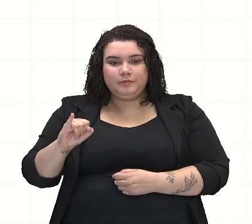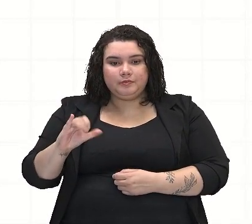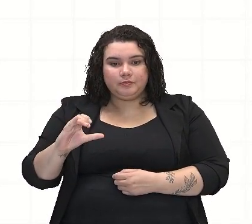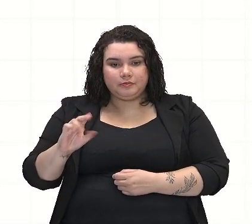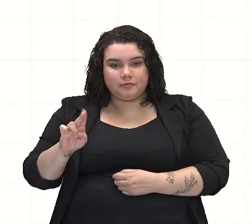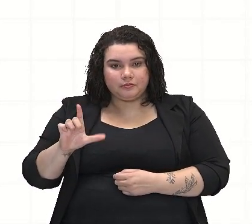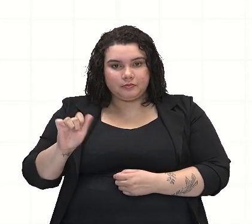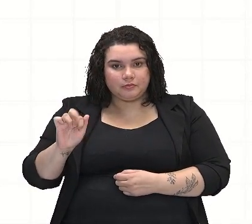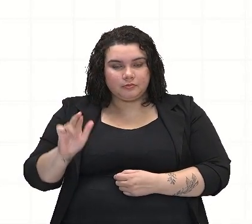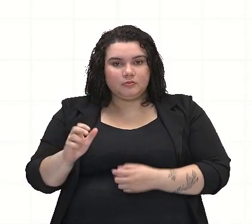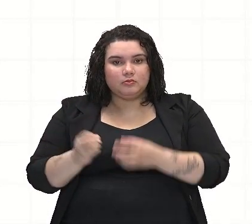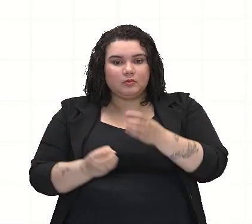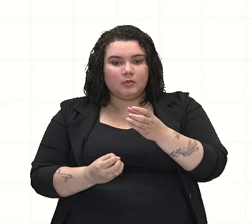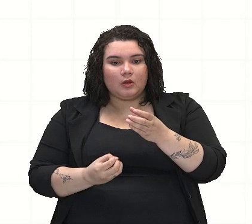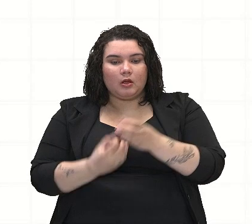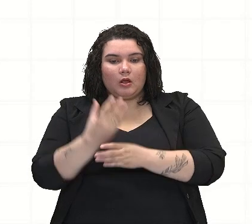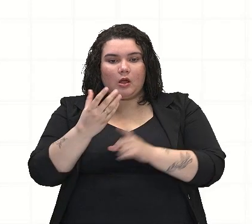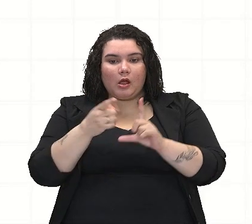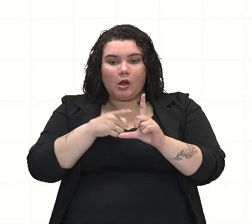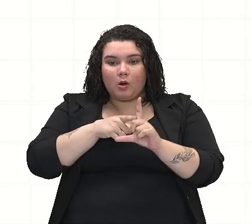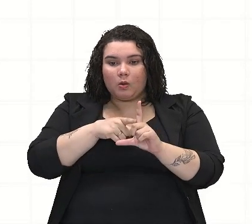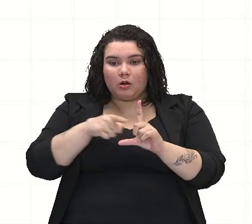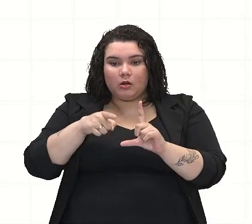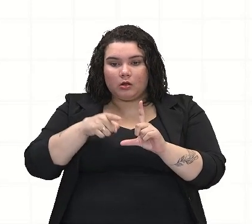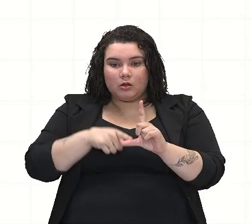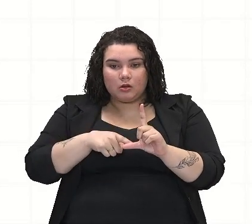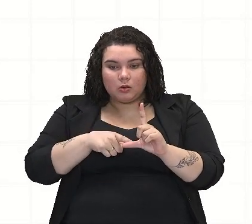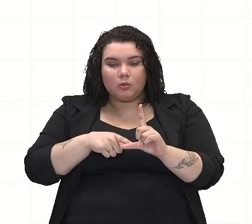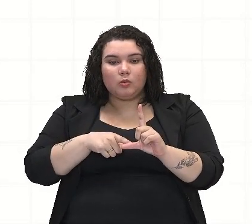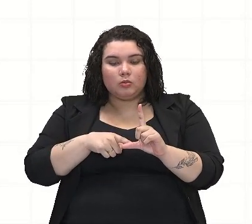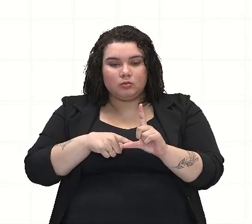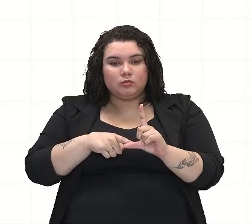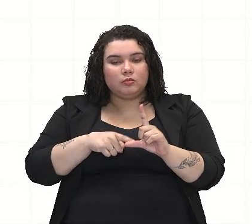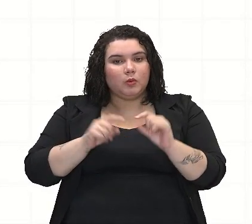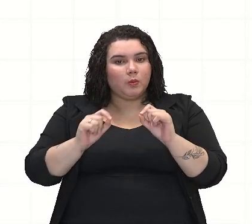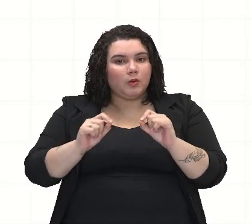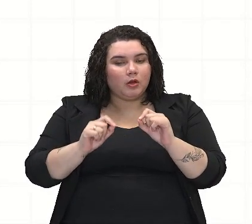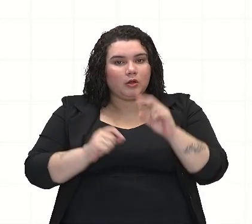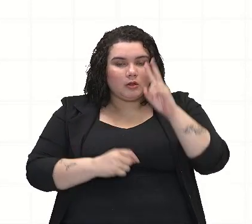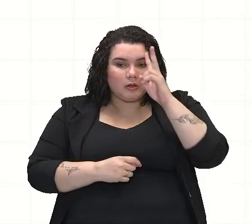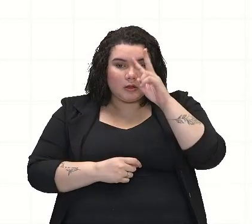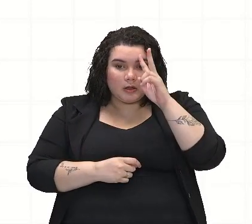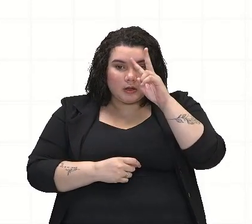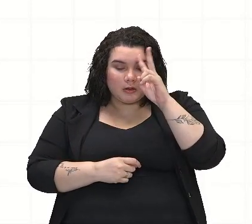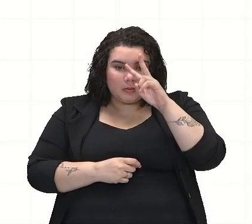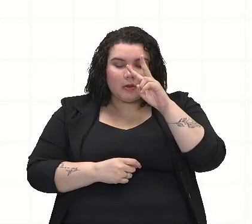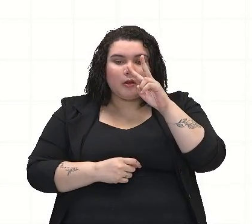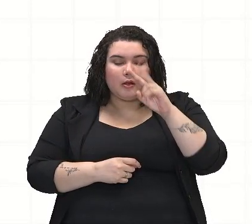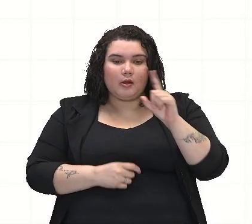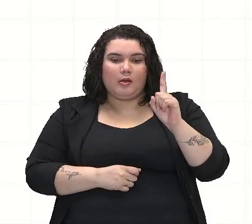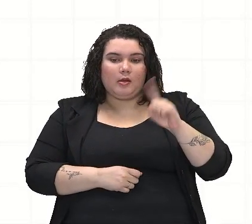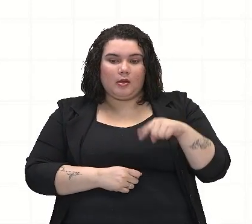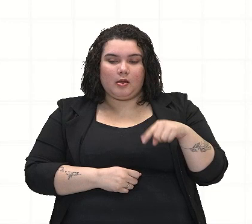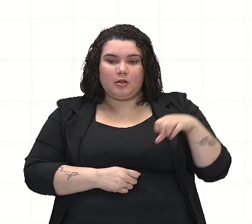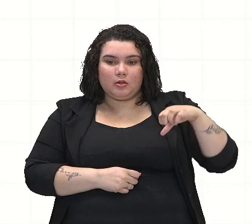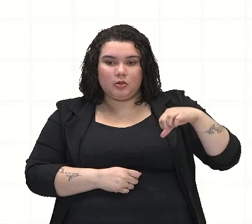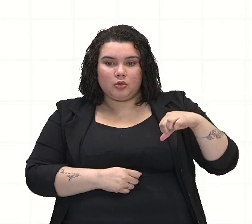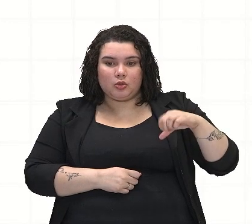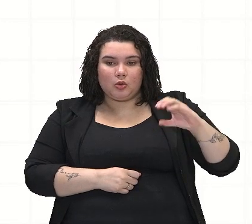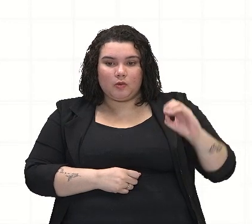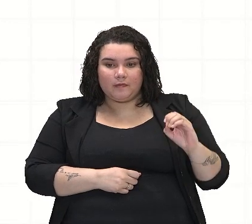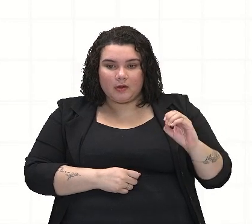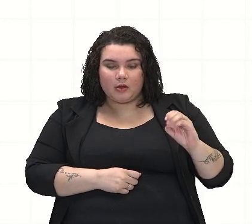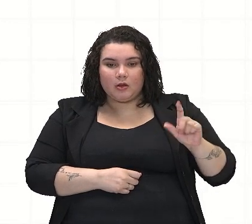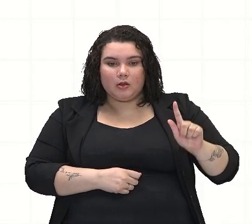o ângulo aqui, com o segmento AB. Um ângulo de quantos graus que é esse símbolo? Um ângulo de 90